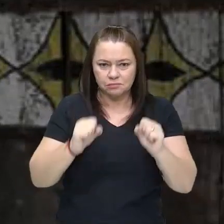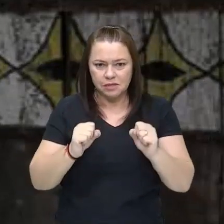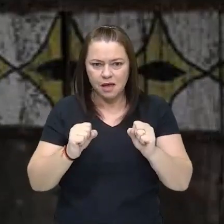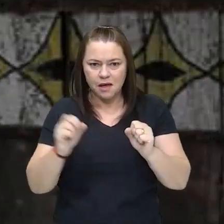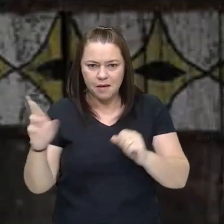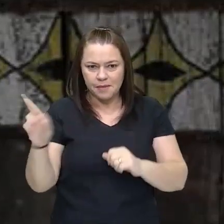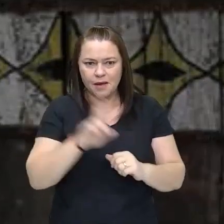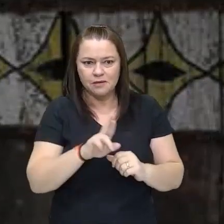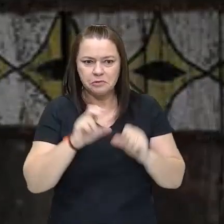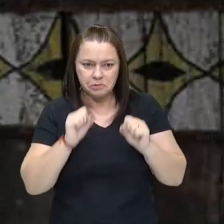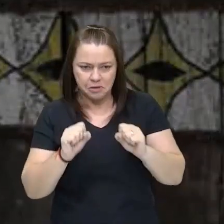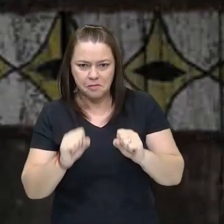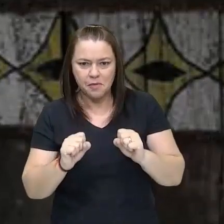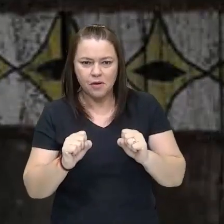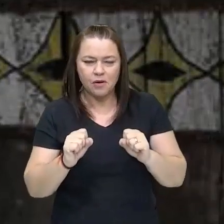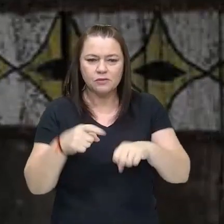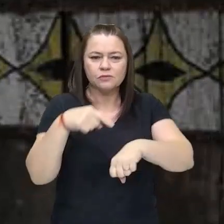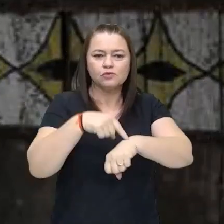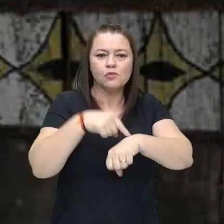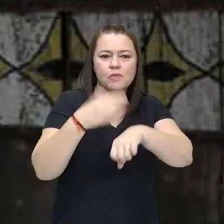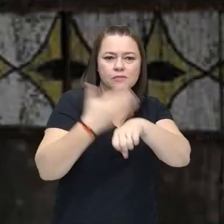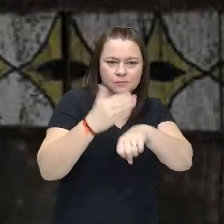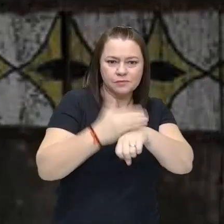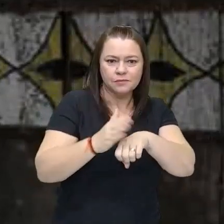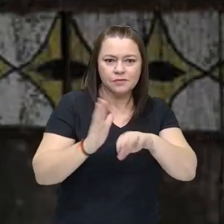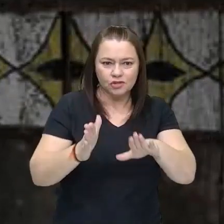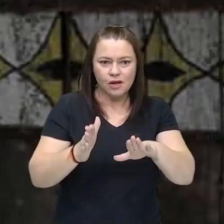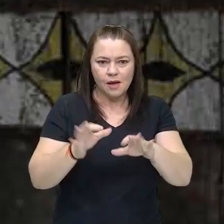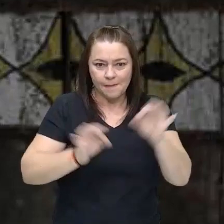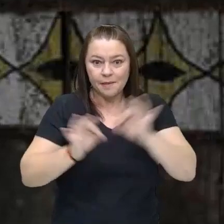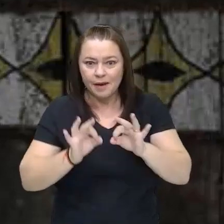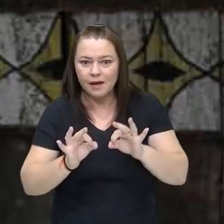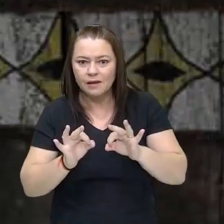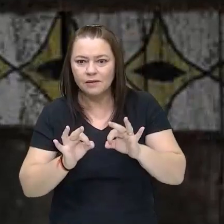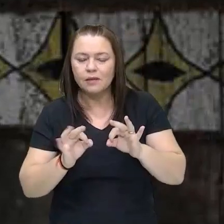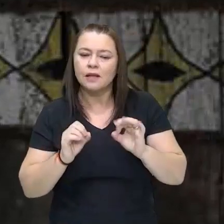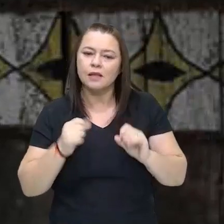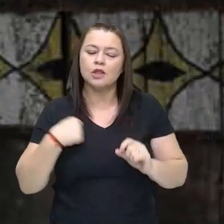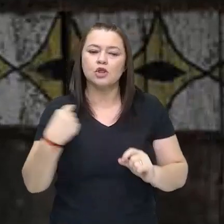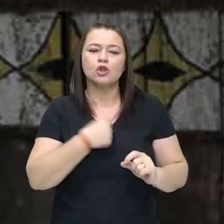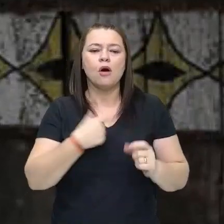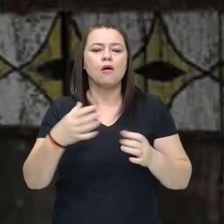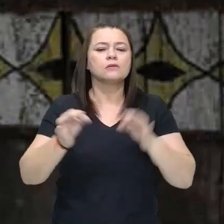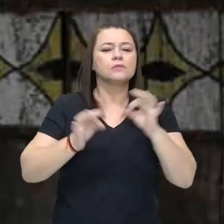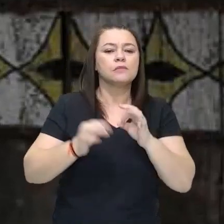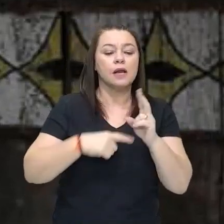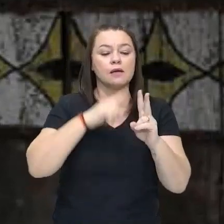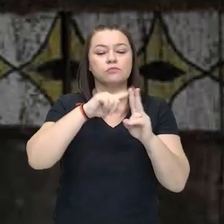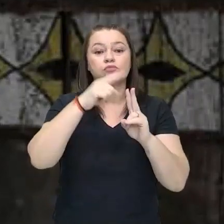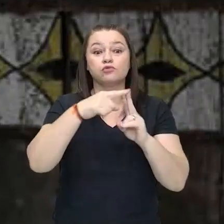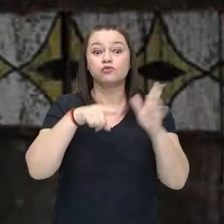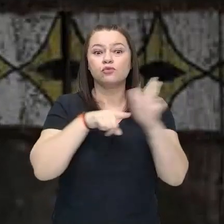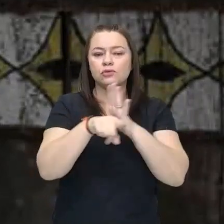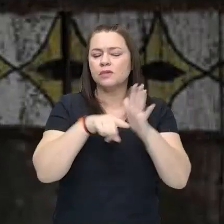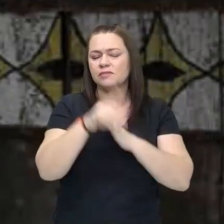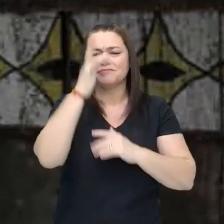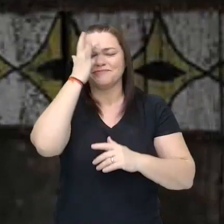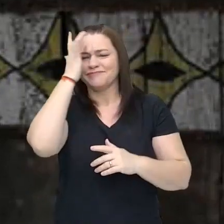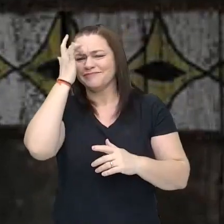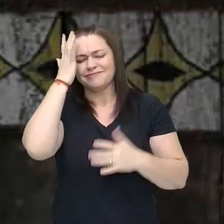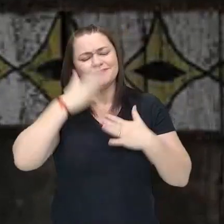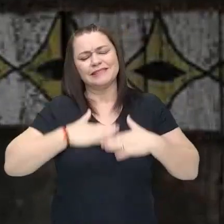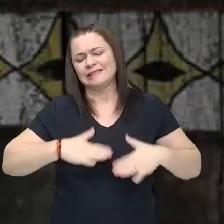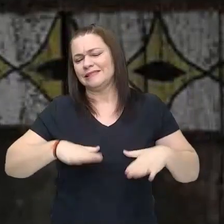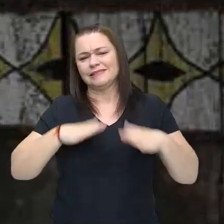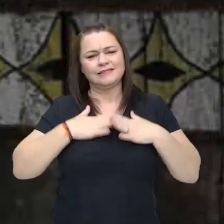para o nosso momento de exercitar? Estão preparados? Nós preparamos aqui 2 perguntas fáceis,